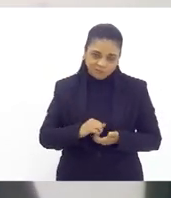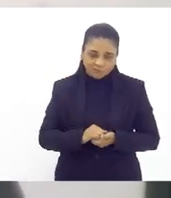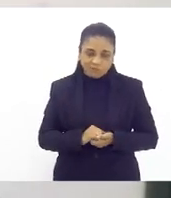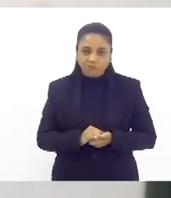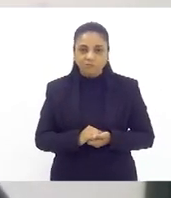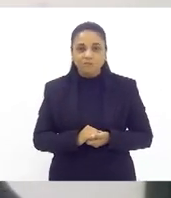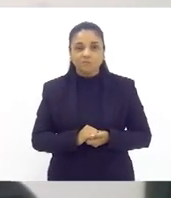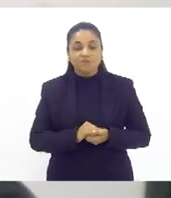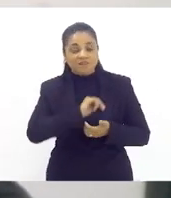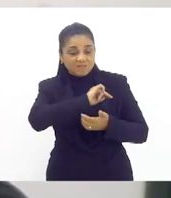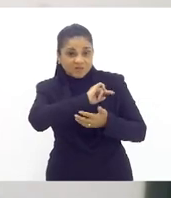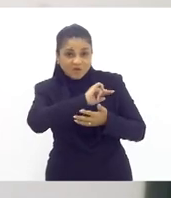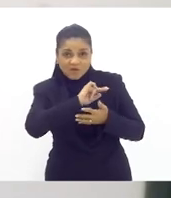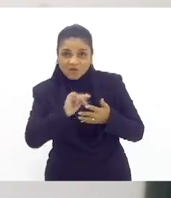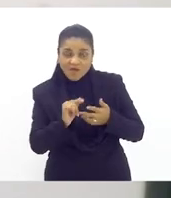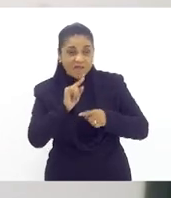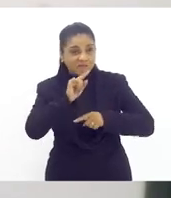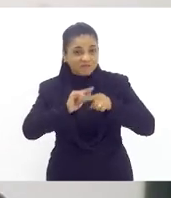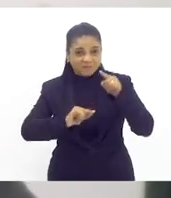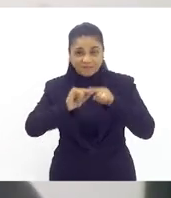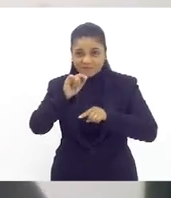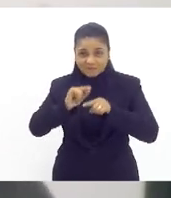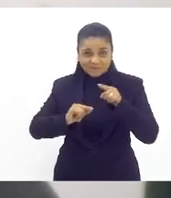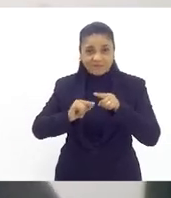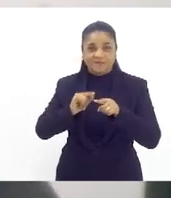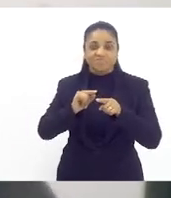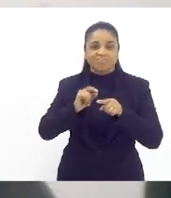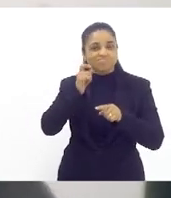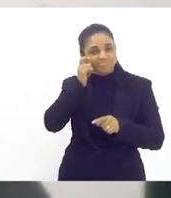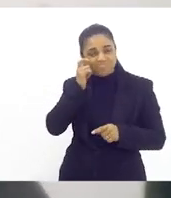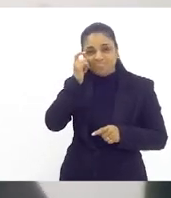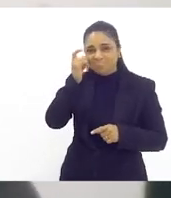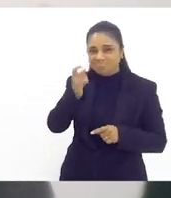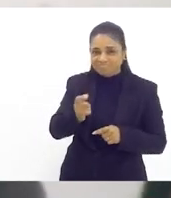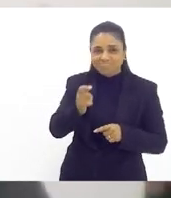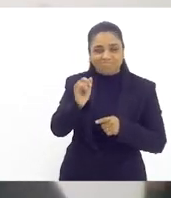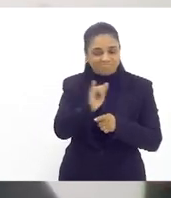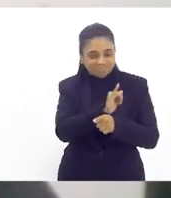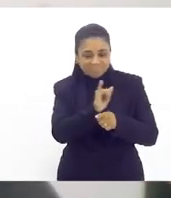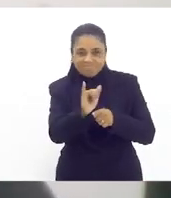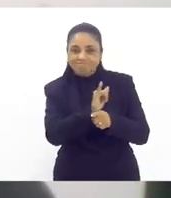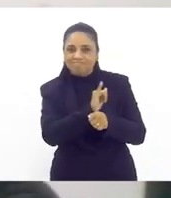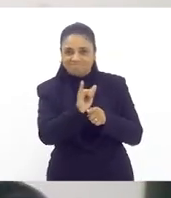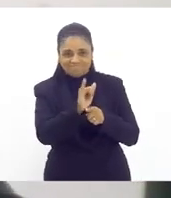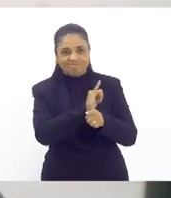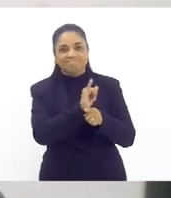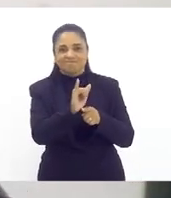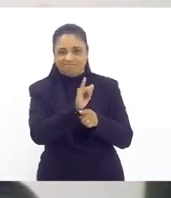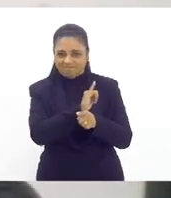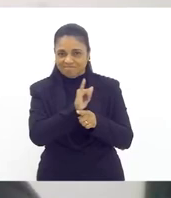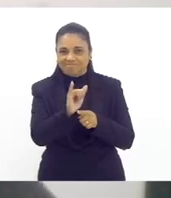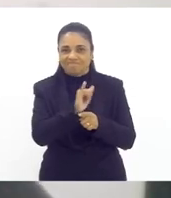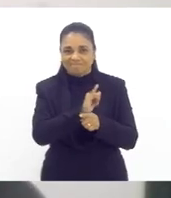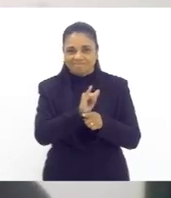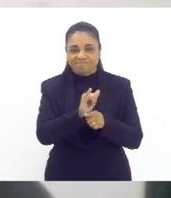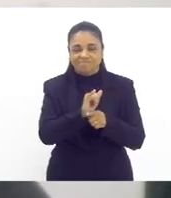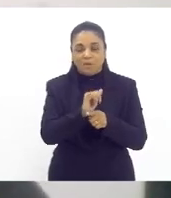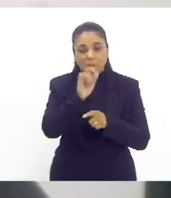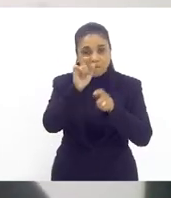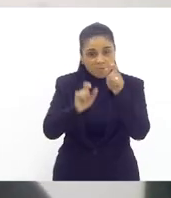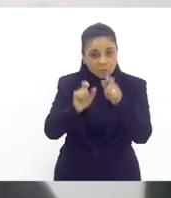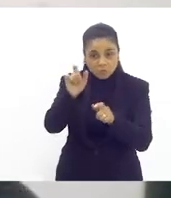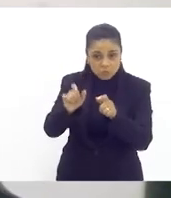mas é tanto recurso que tá chegando de um modo tão interessante que pode chegar para muitas pessoas que não necessariamente